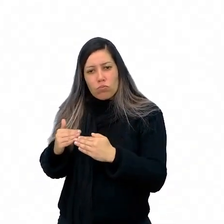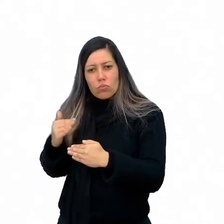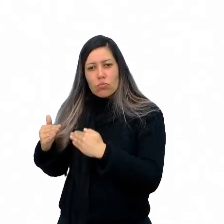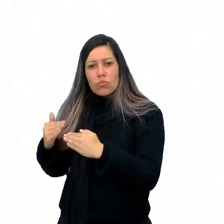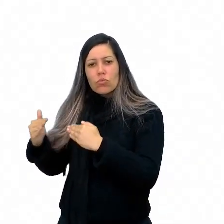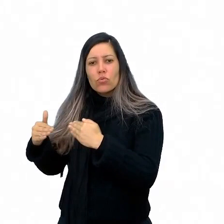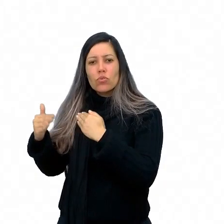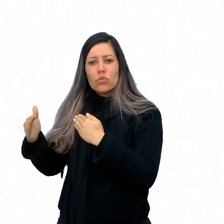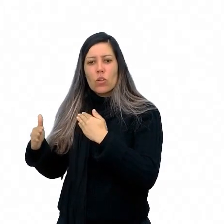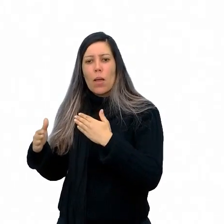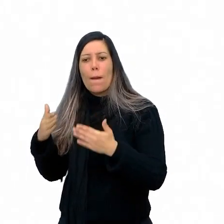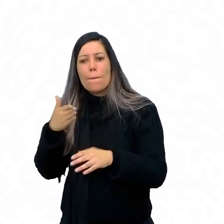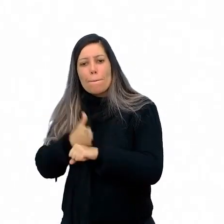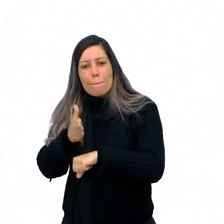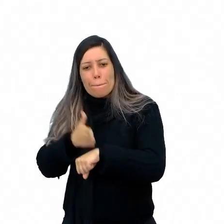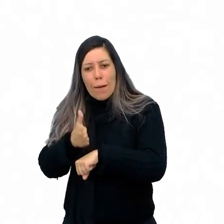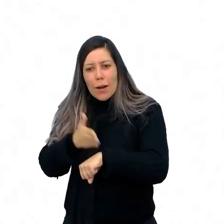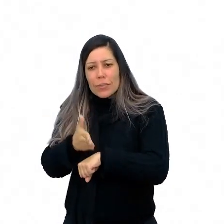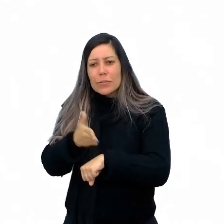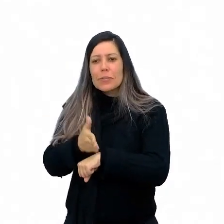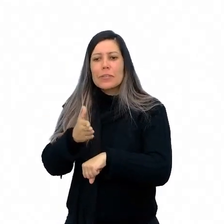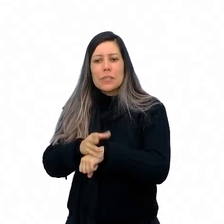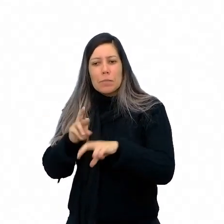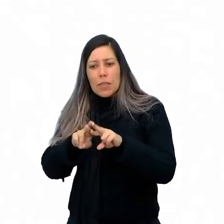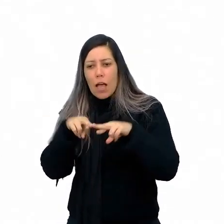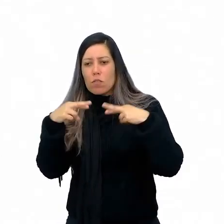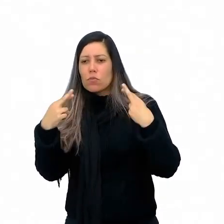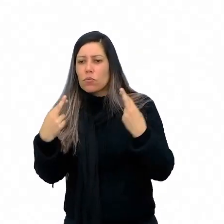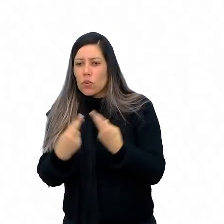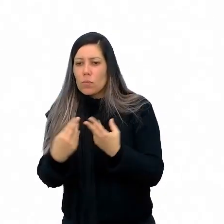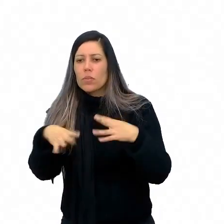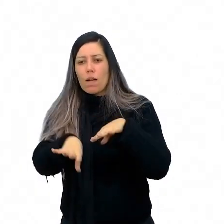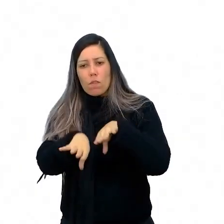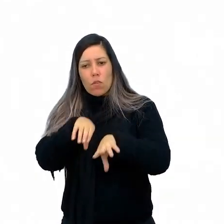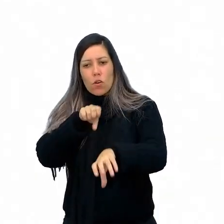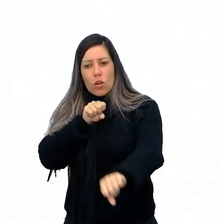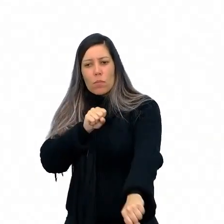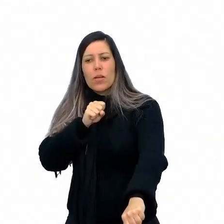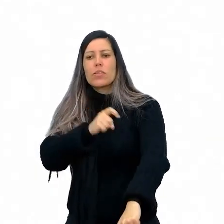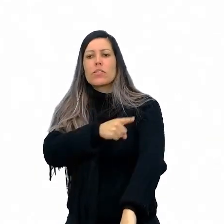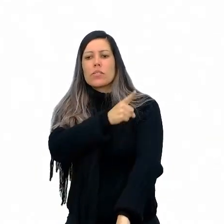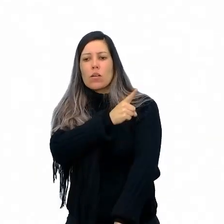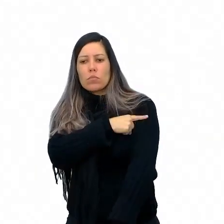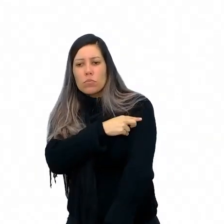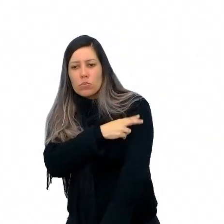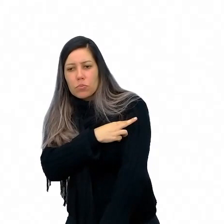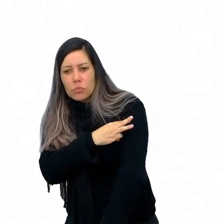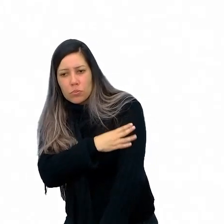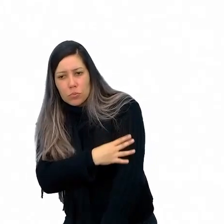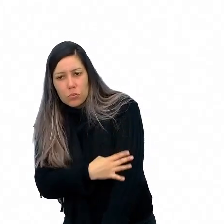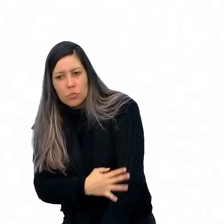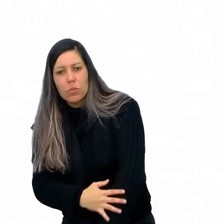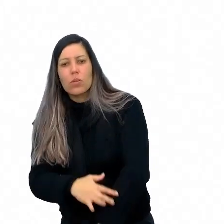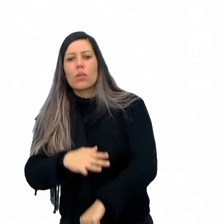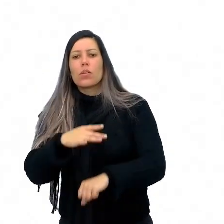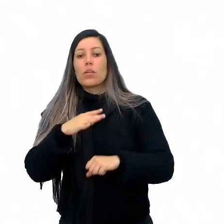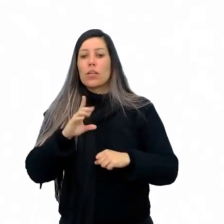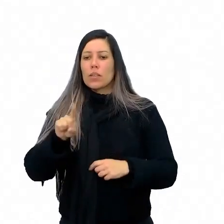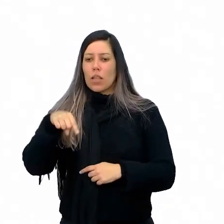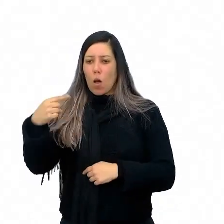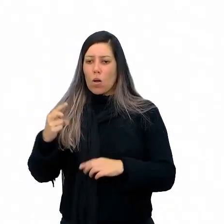hoje, participem da TPC, da formação de ano série, que vai ser a semana B, logo na sequência, né? Logo